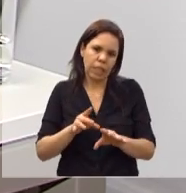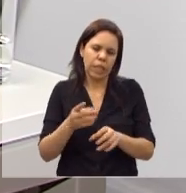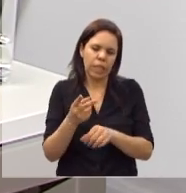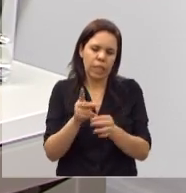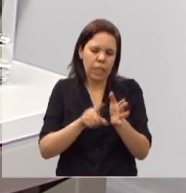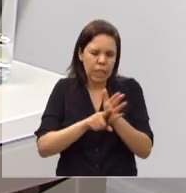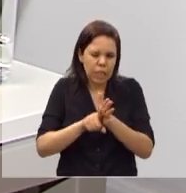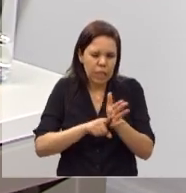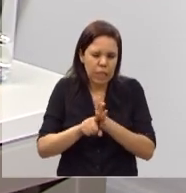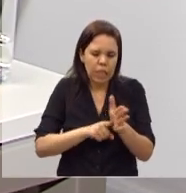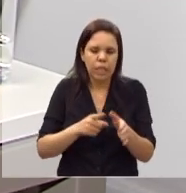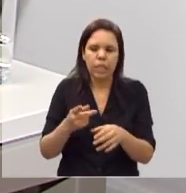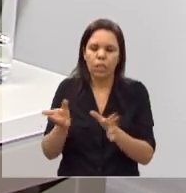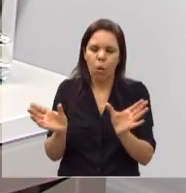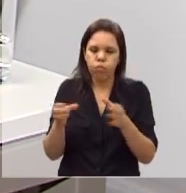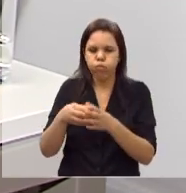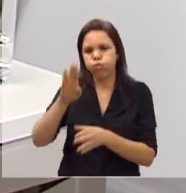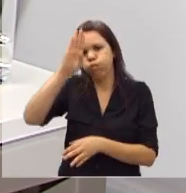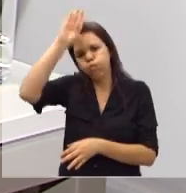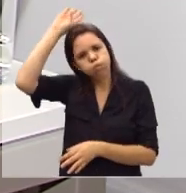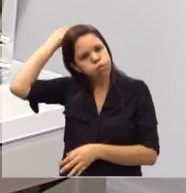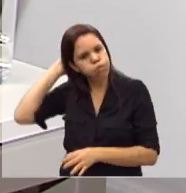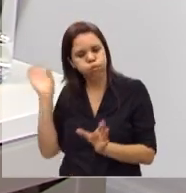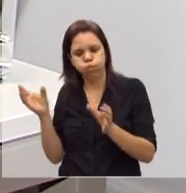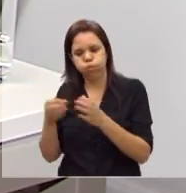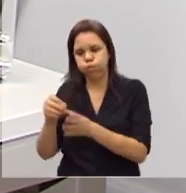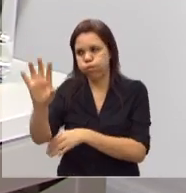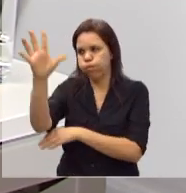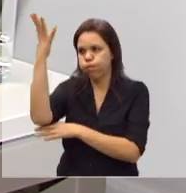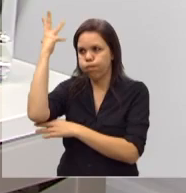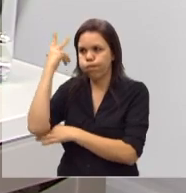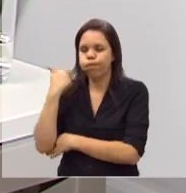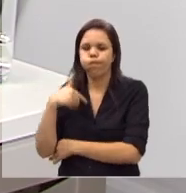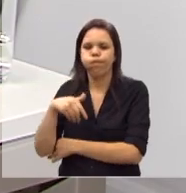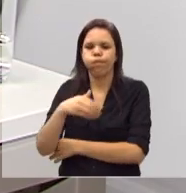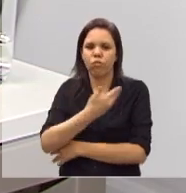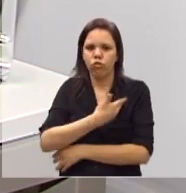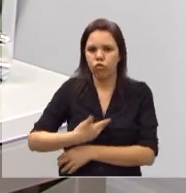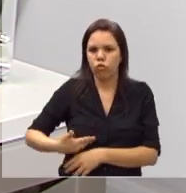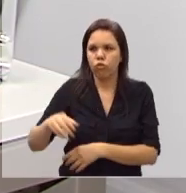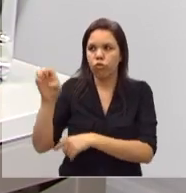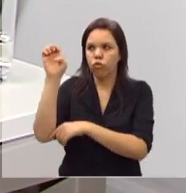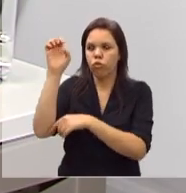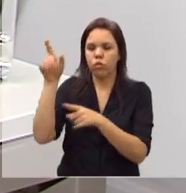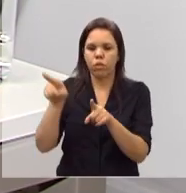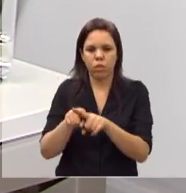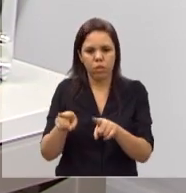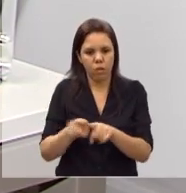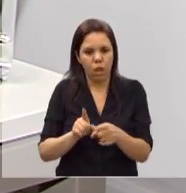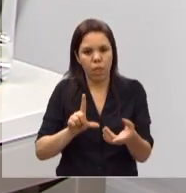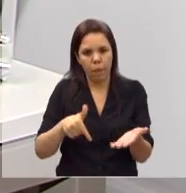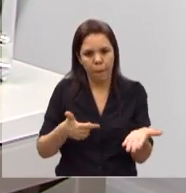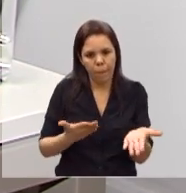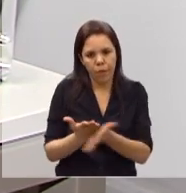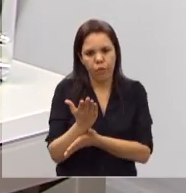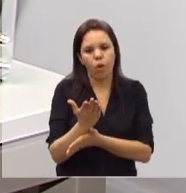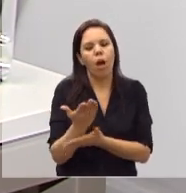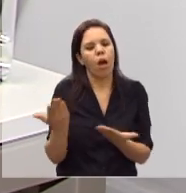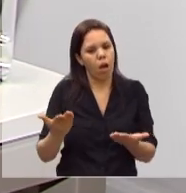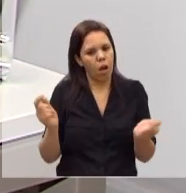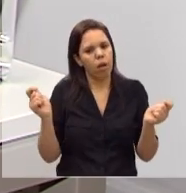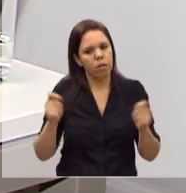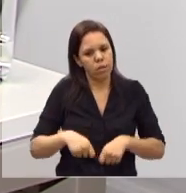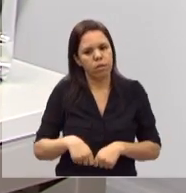de Bombeiro, Conselho Nacional de Meio Ambiente, Conselho Estadual, tudo embasado tecnicamente, depois aprovou. Hoje